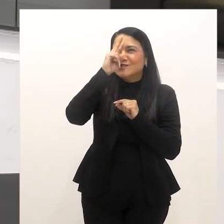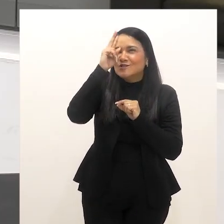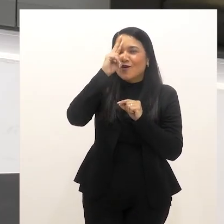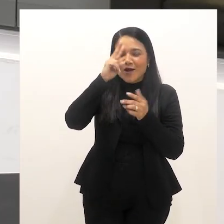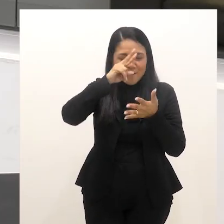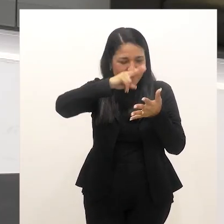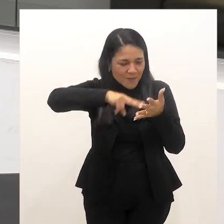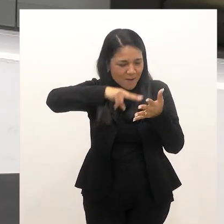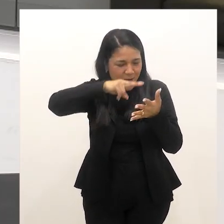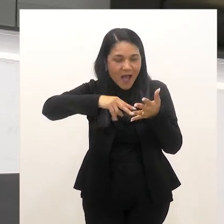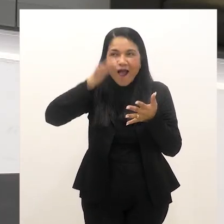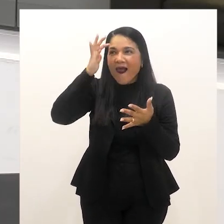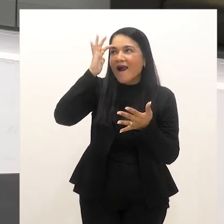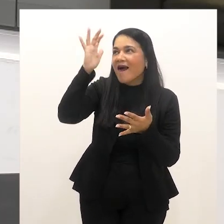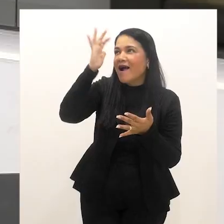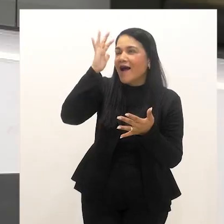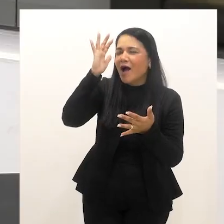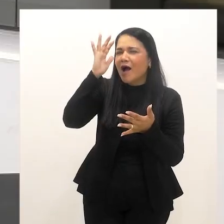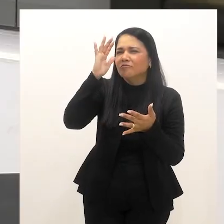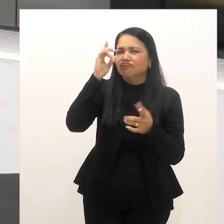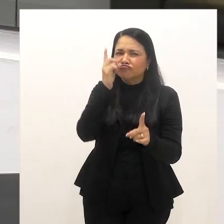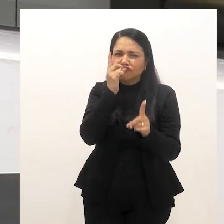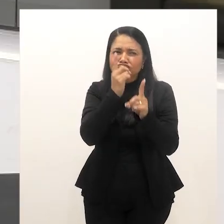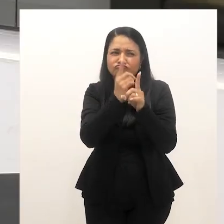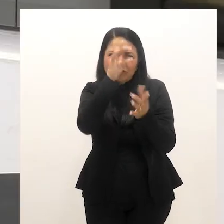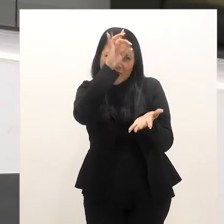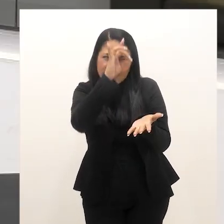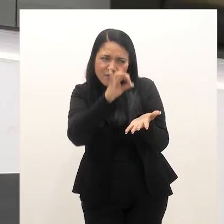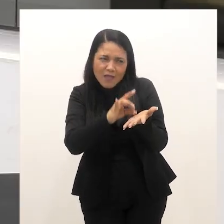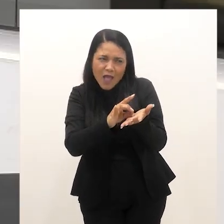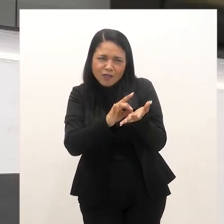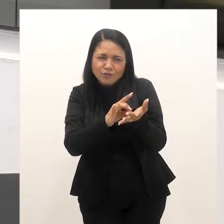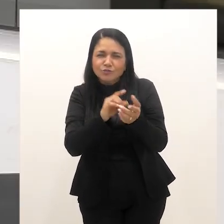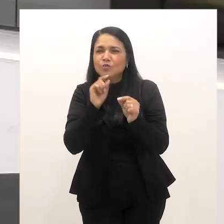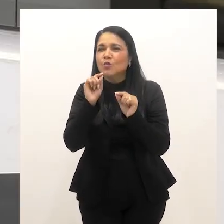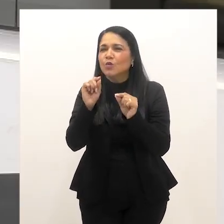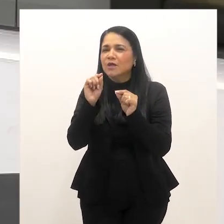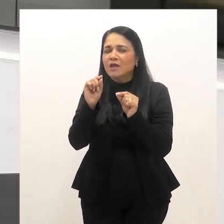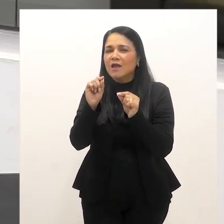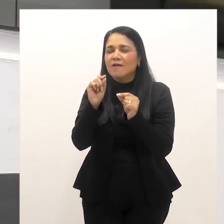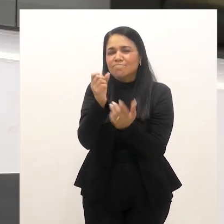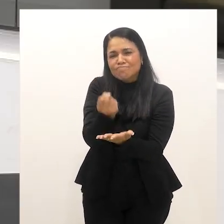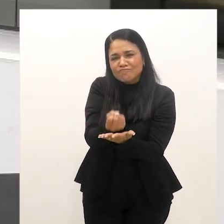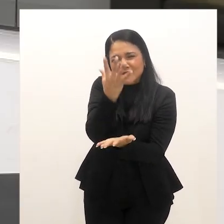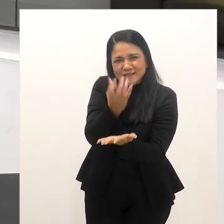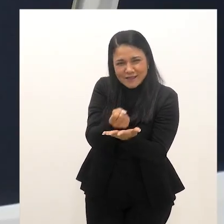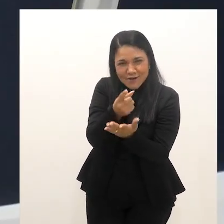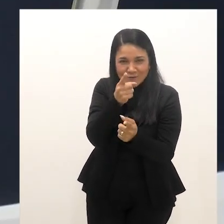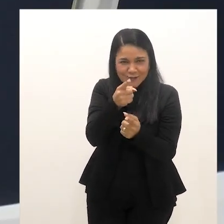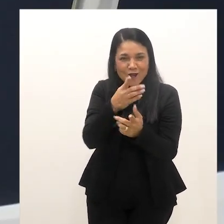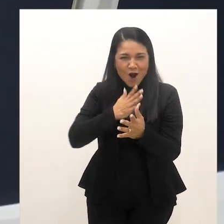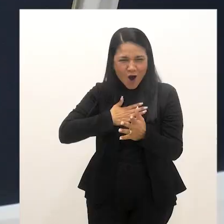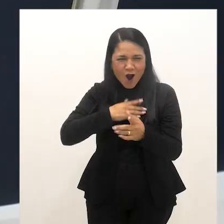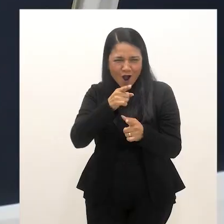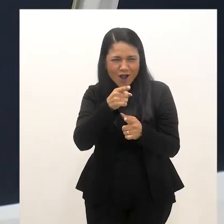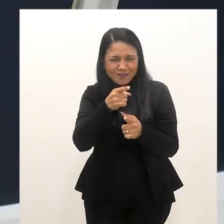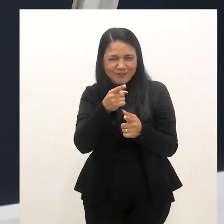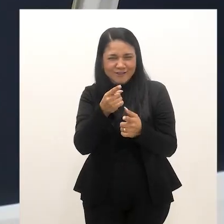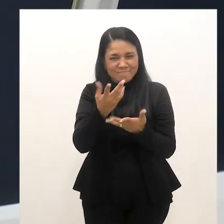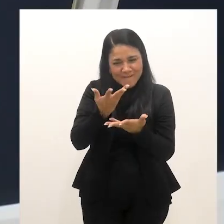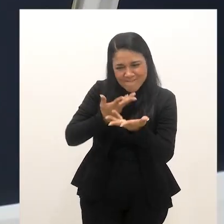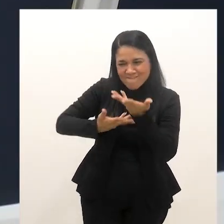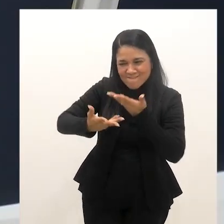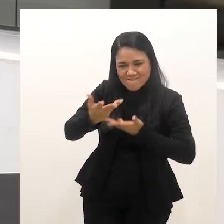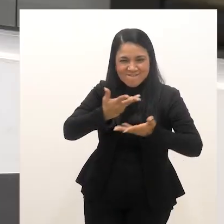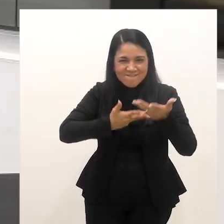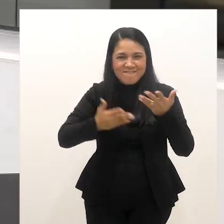navegar por essa história e descobrir o que de fato é real, o que é ficção. Você brinca com essas coisas também?